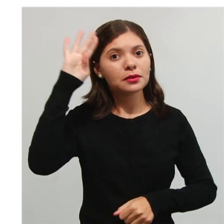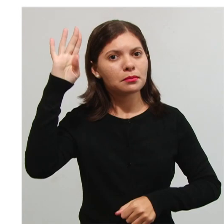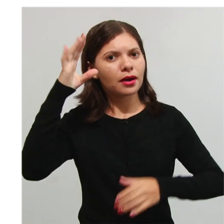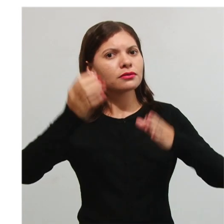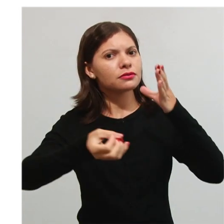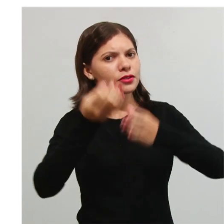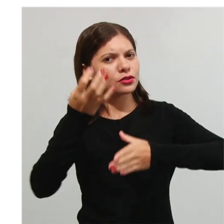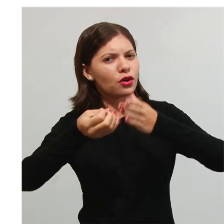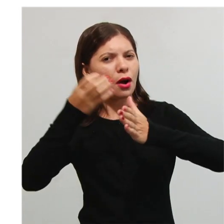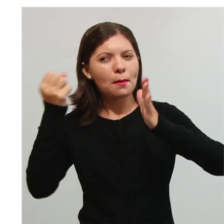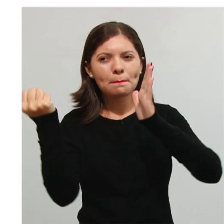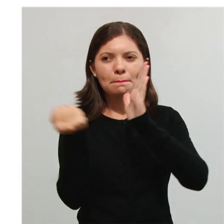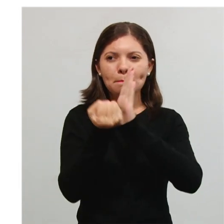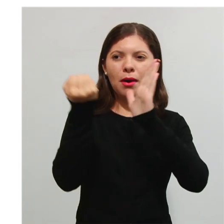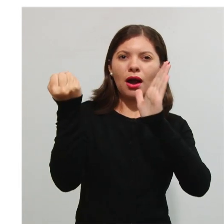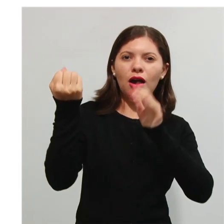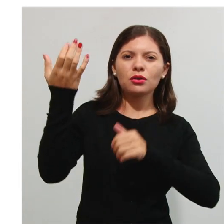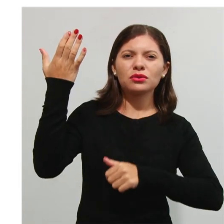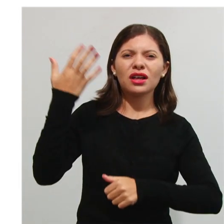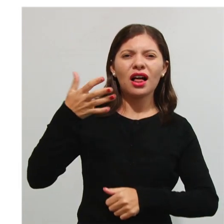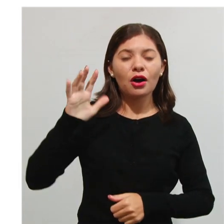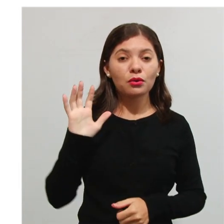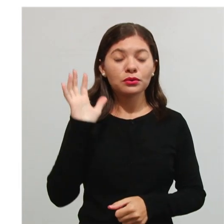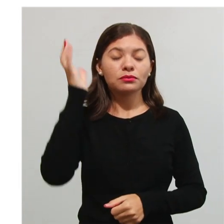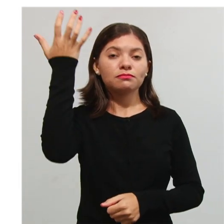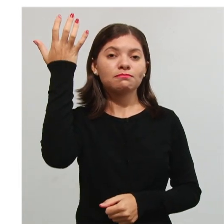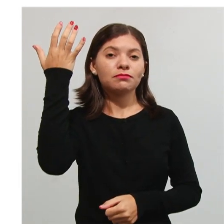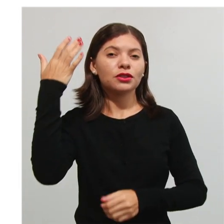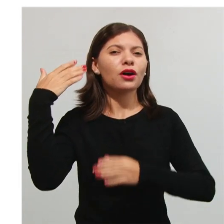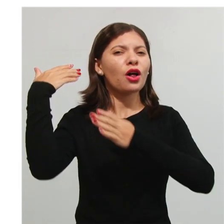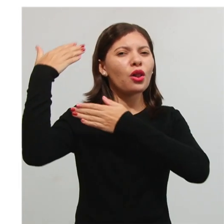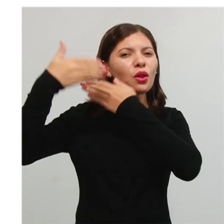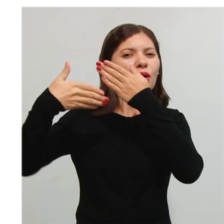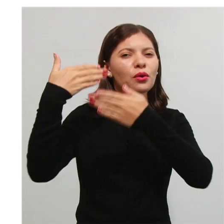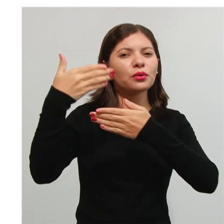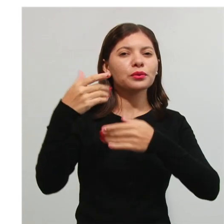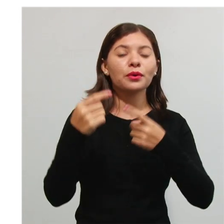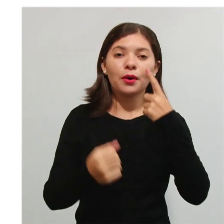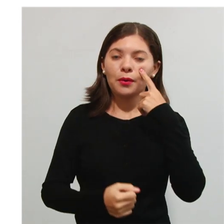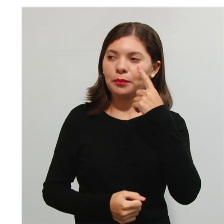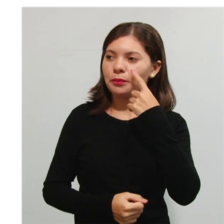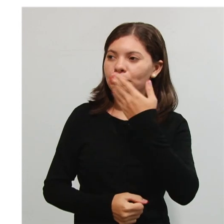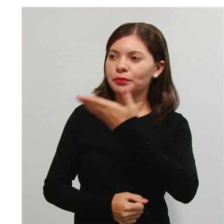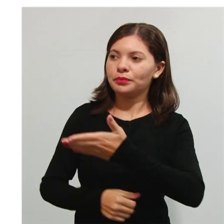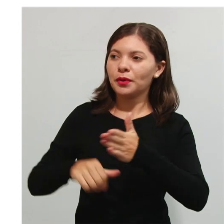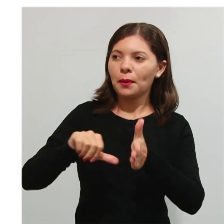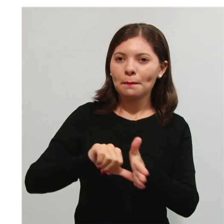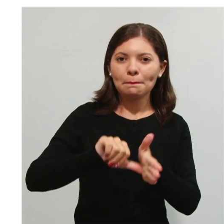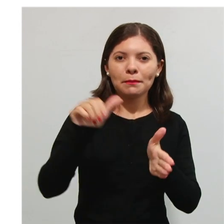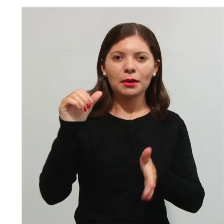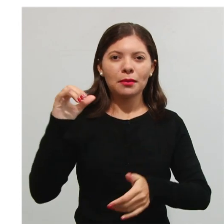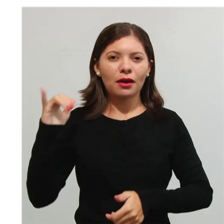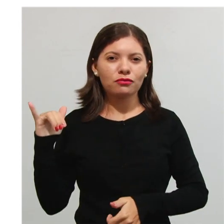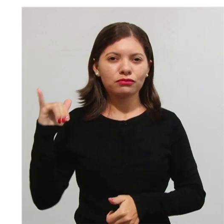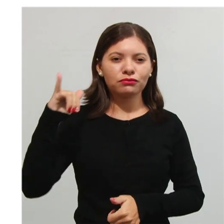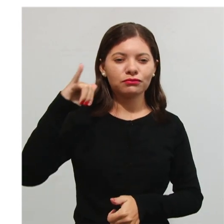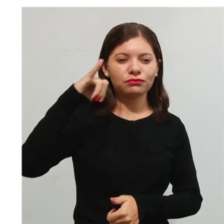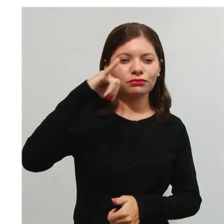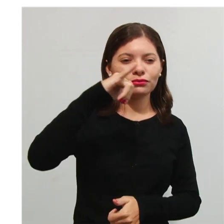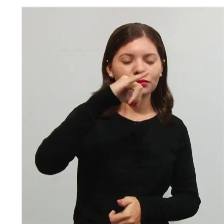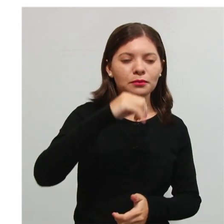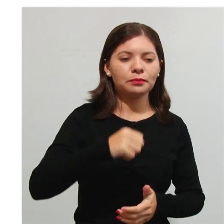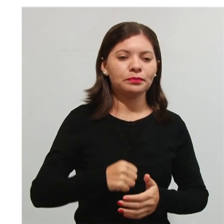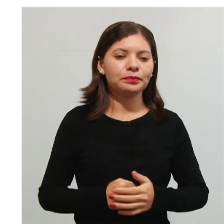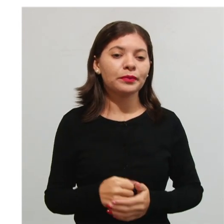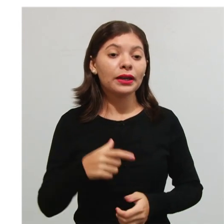invenções, marcos, acontecimentos ao longo da sociedade. Nós temos aí o primeiro avião motorizado pelos irmãos Wright.